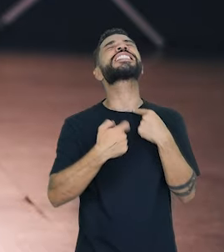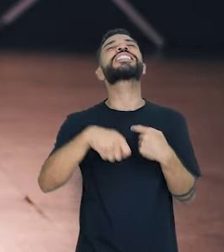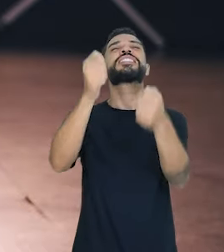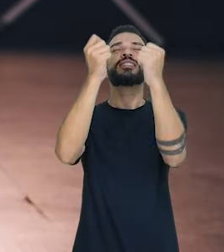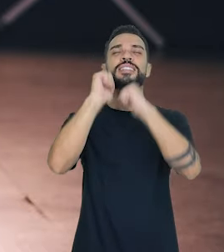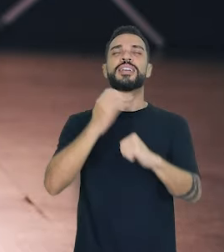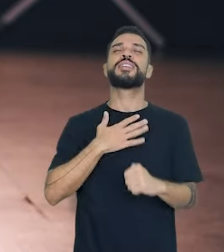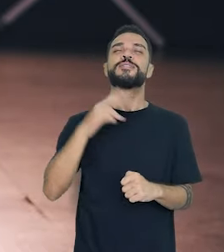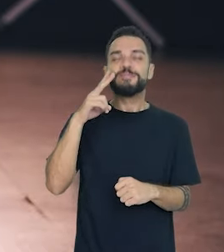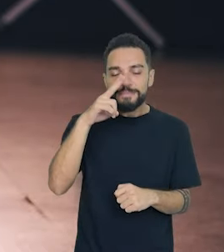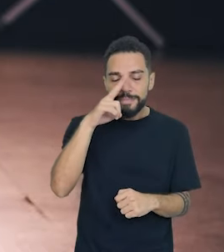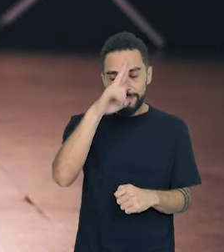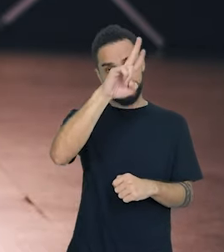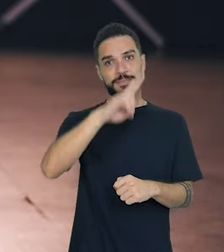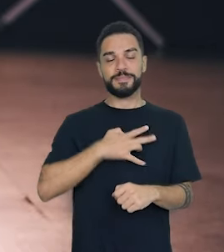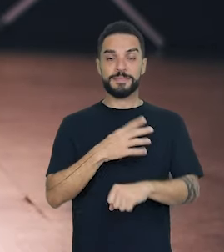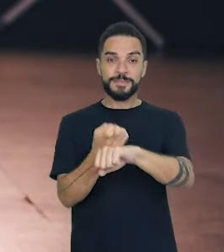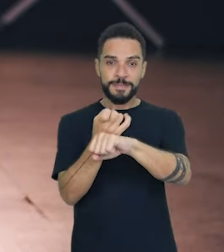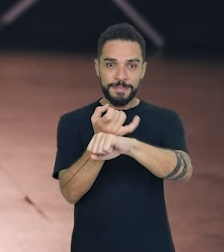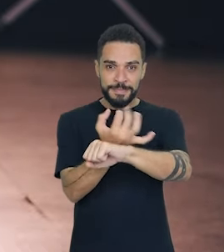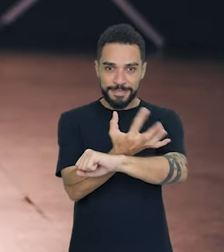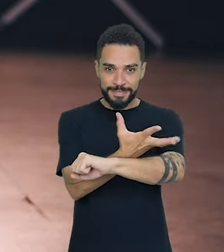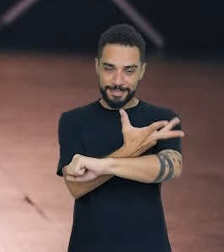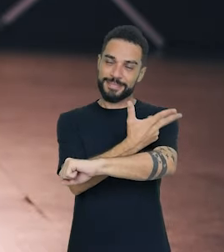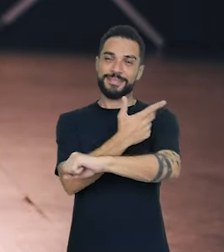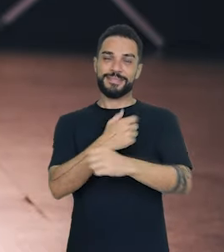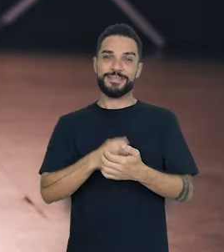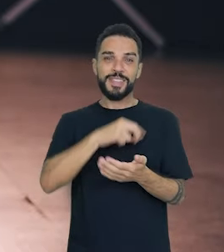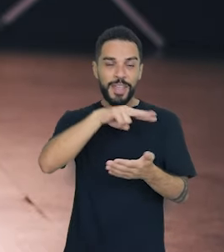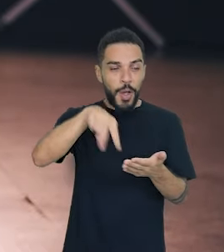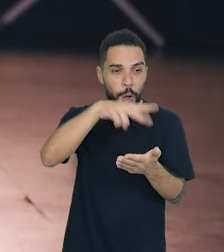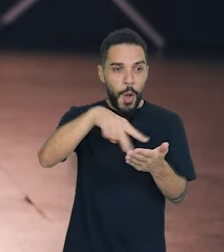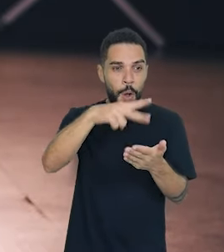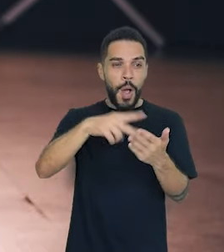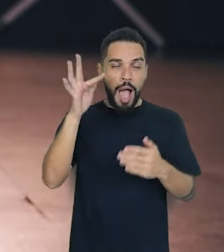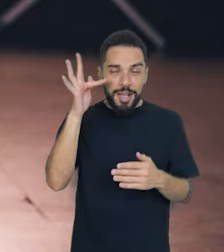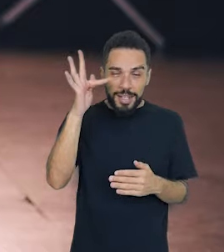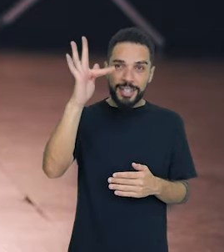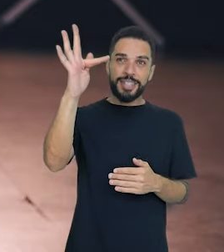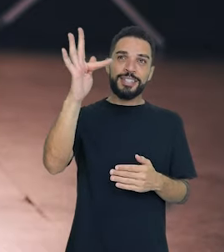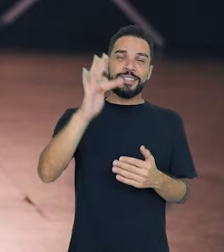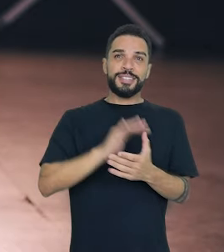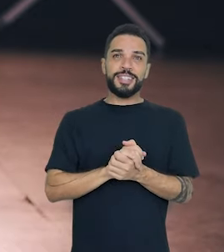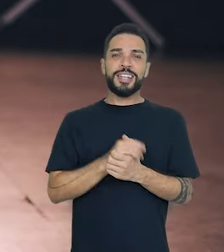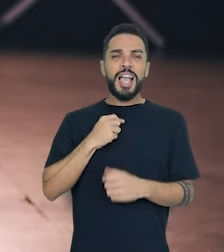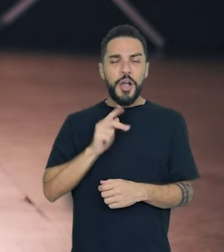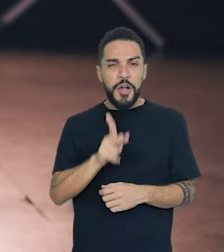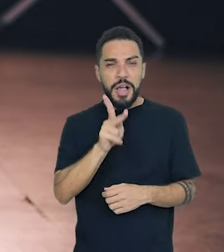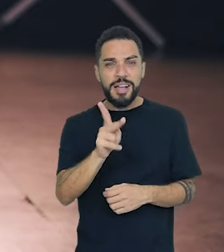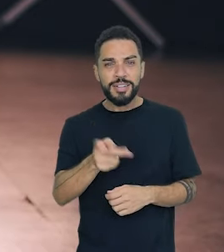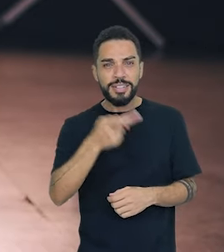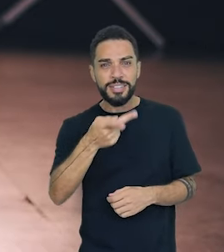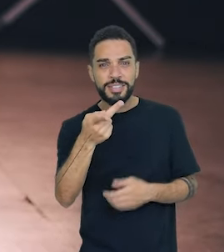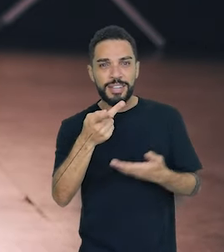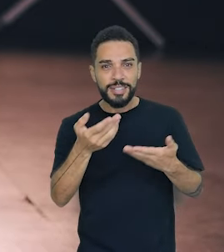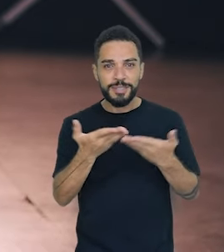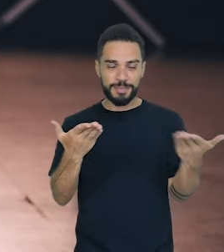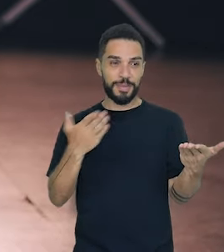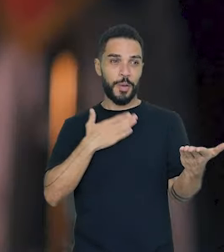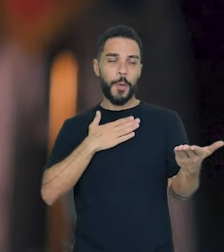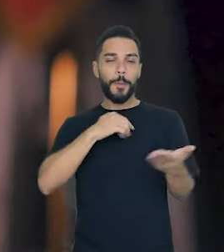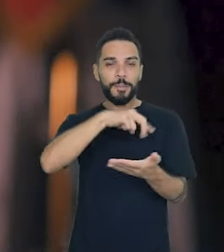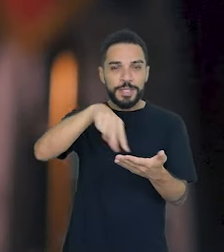que emoção que é esse Bailando para o Futuro. Eu sempre falo, né? Eu falo para eles, o Bailando